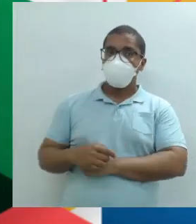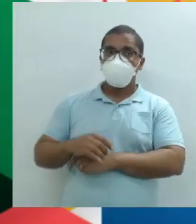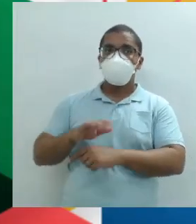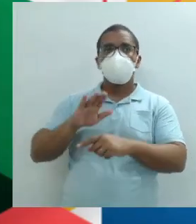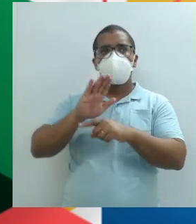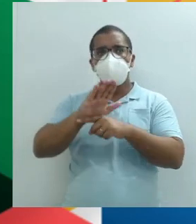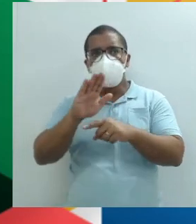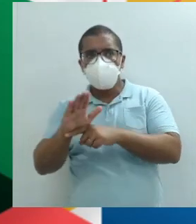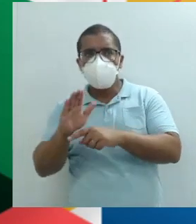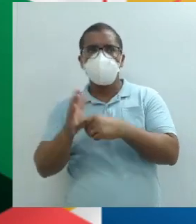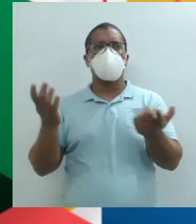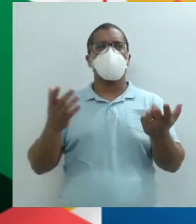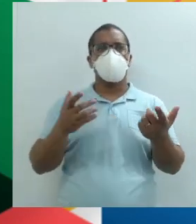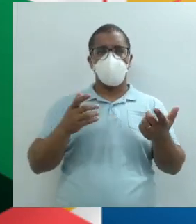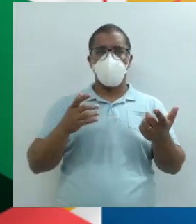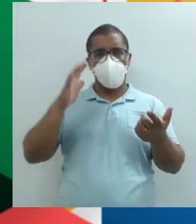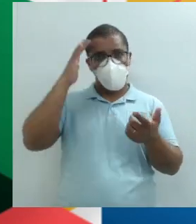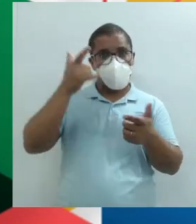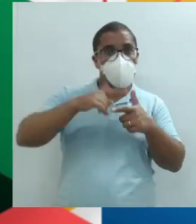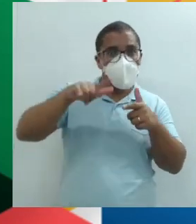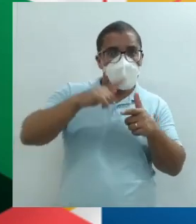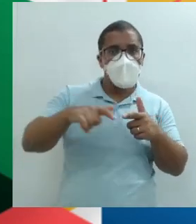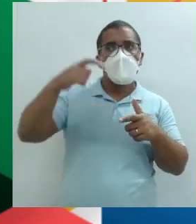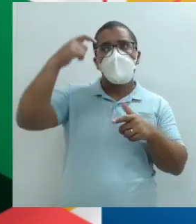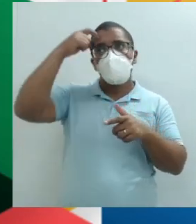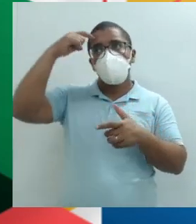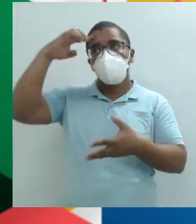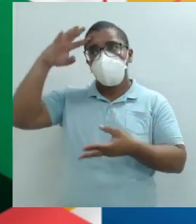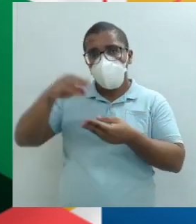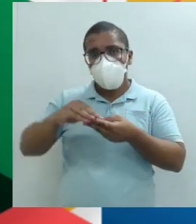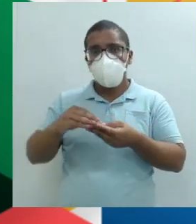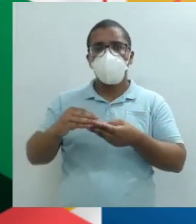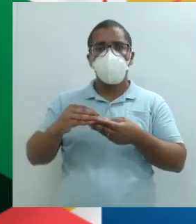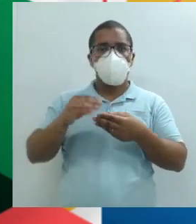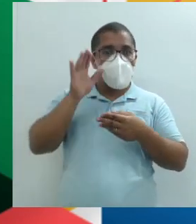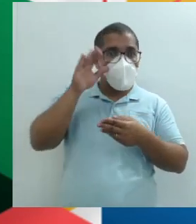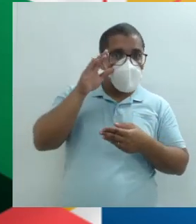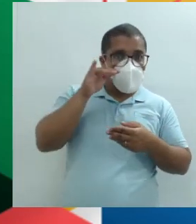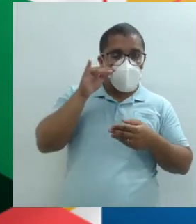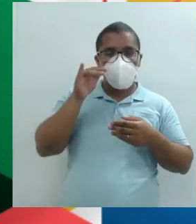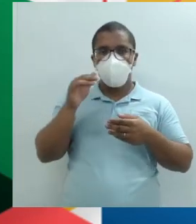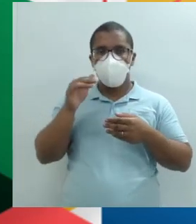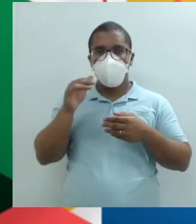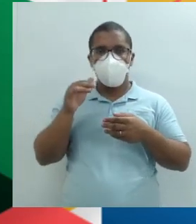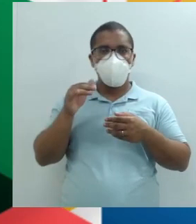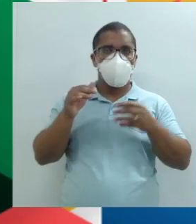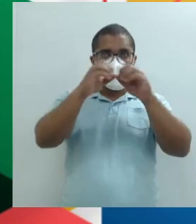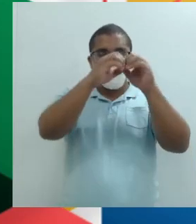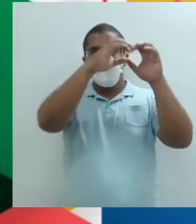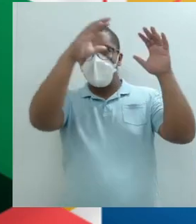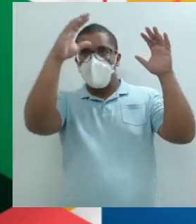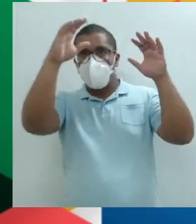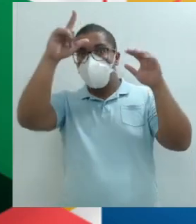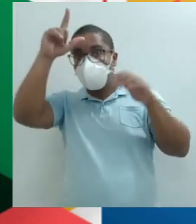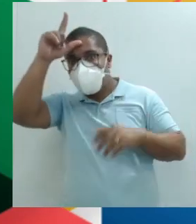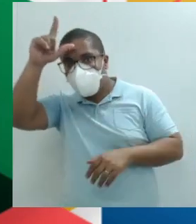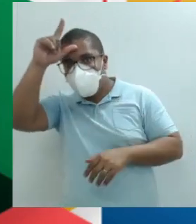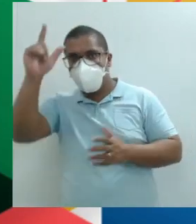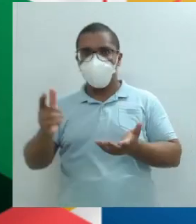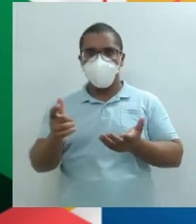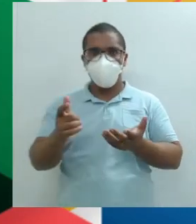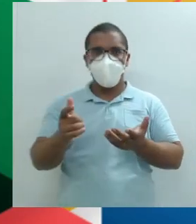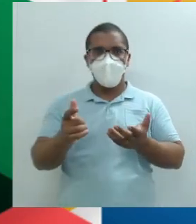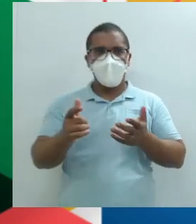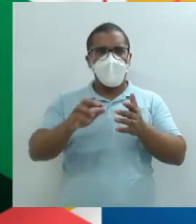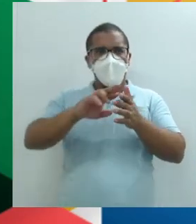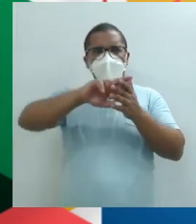solução de problemas, pensamento crítico, curiosidade e imaginação, liderança por influência,